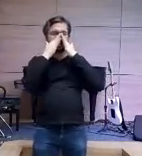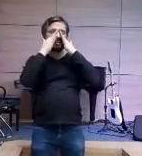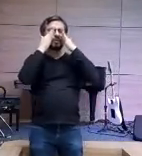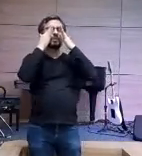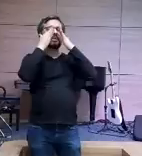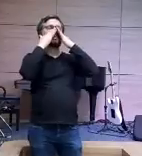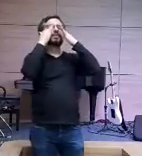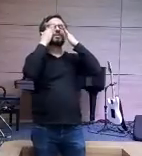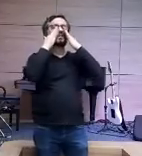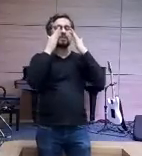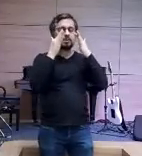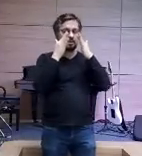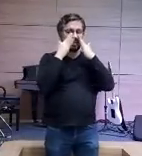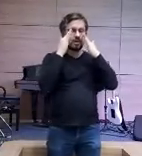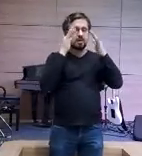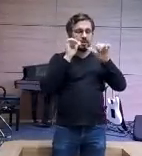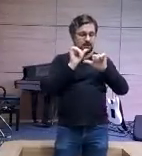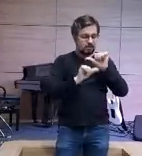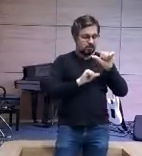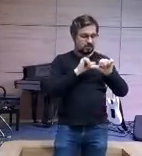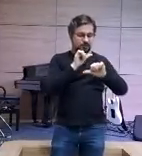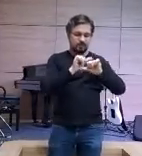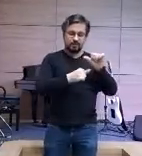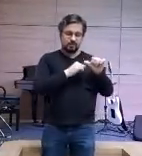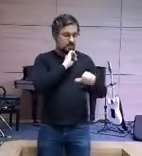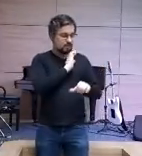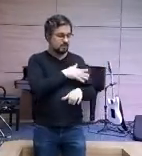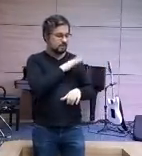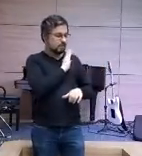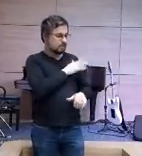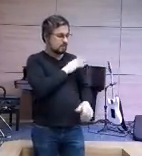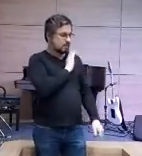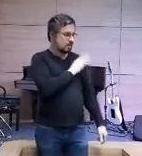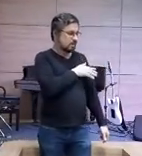as lágrimas restaura os corações